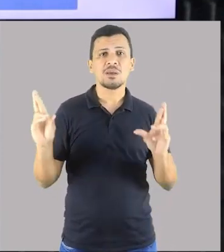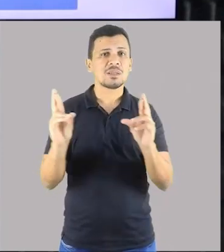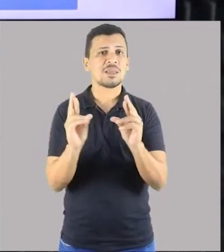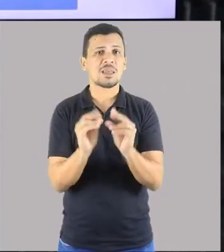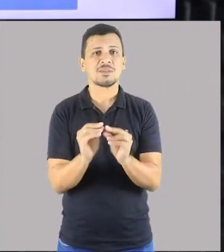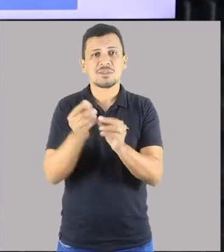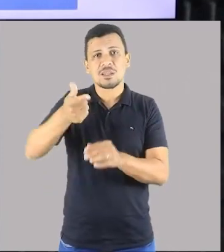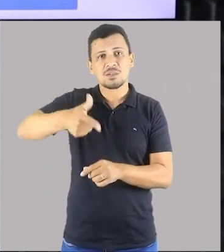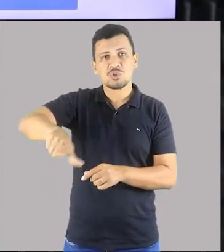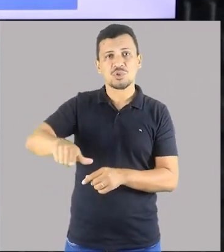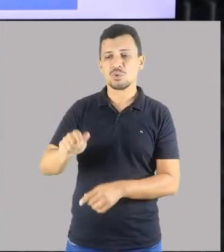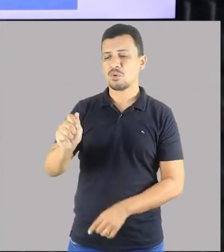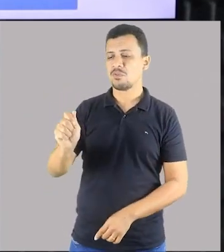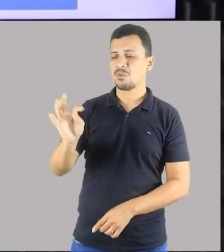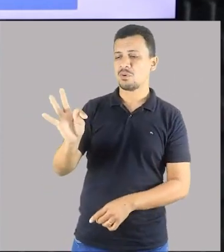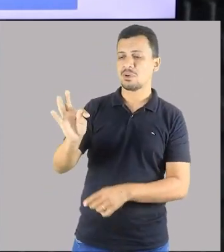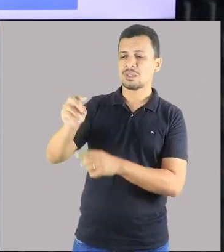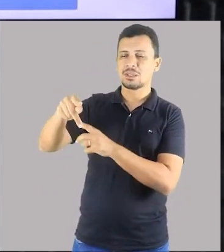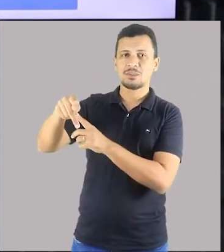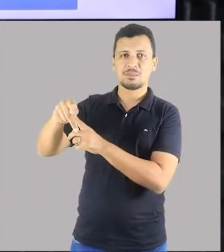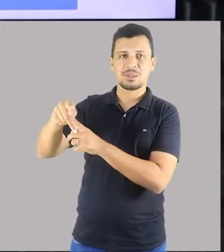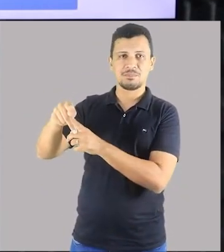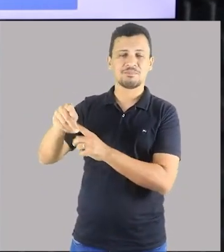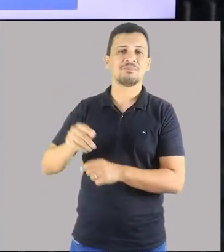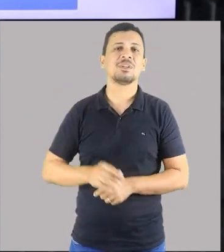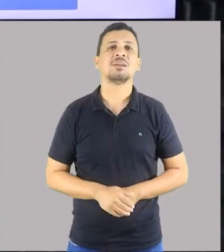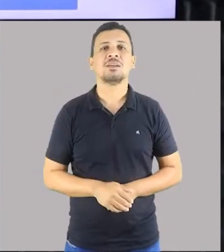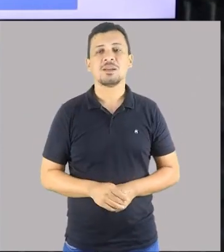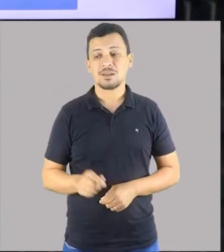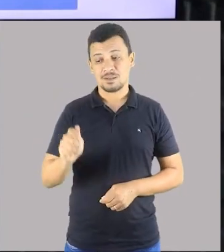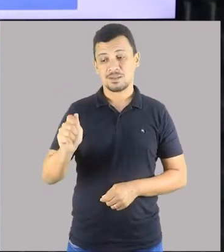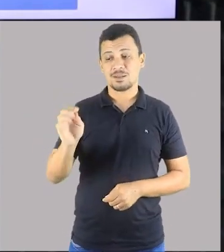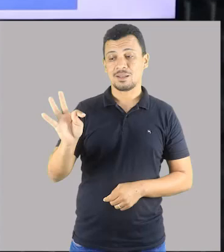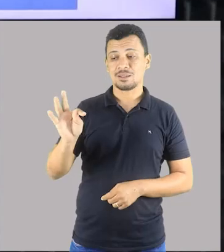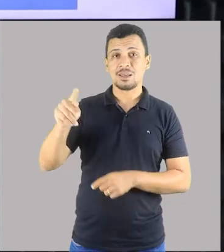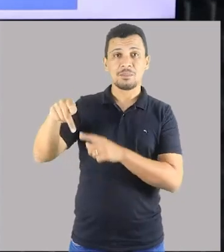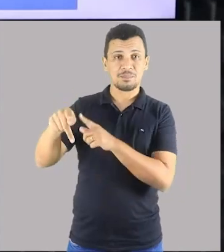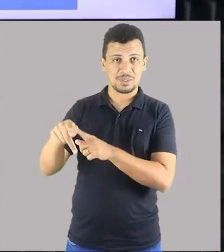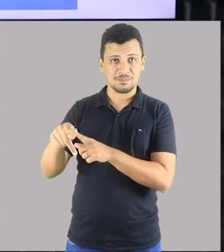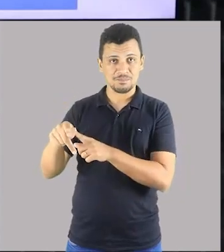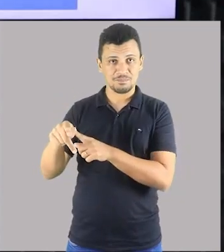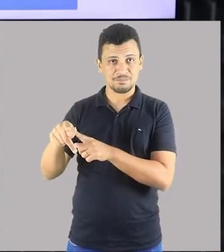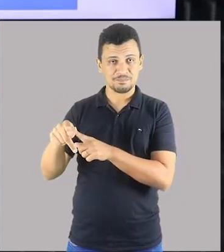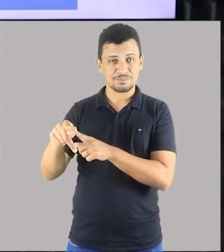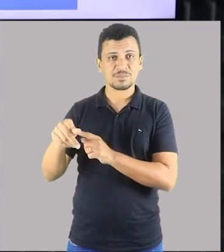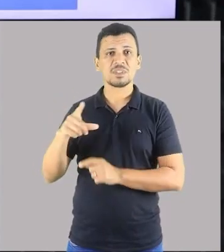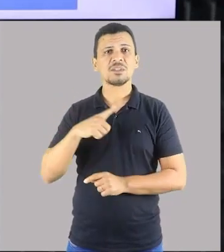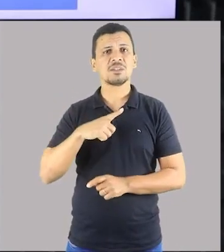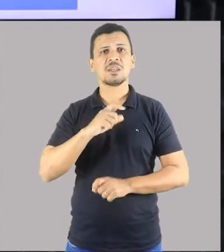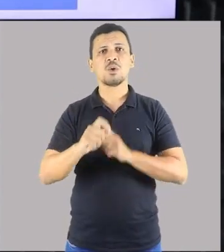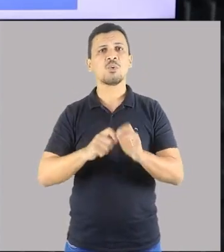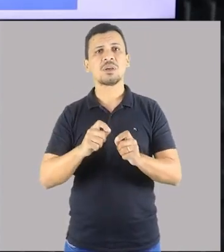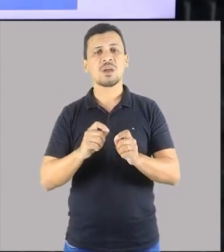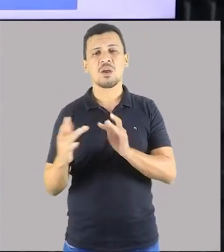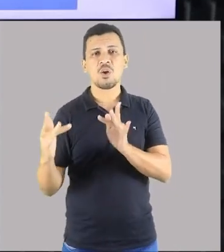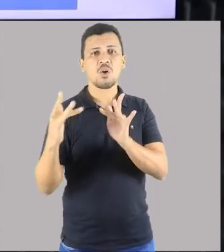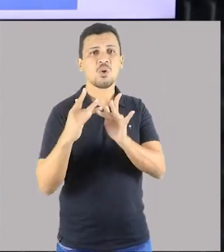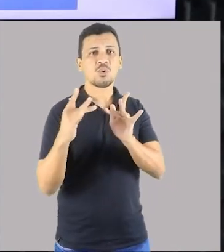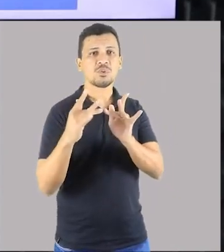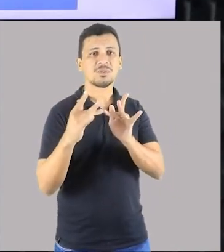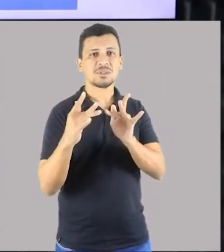ressintetizar essa molécula. Então, o ATP, que é a adenosina trifosfato, ela se